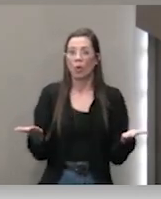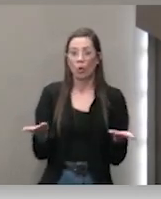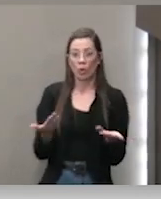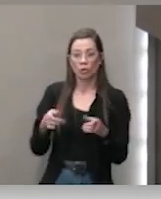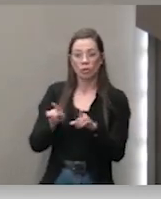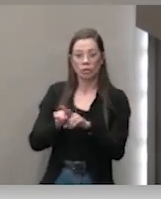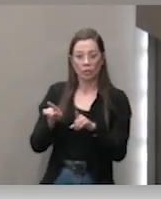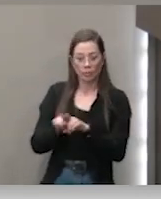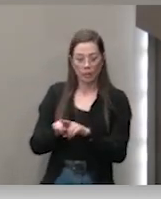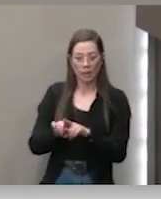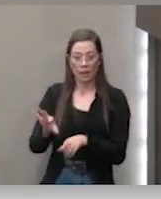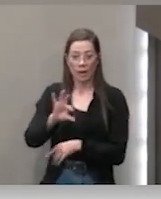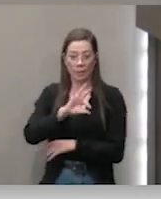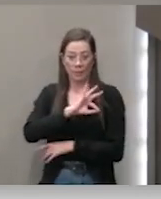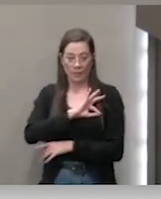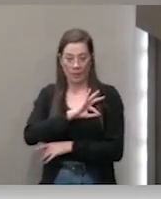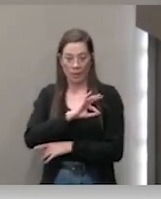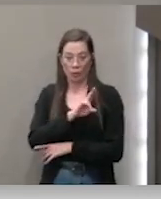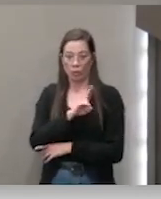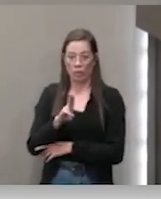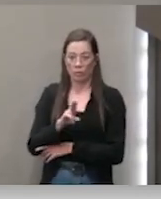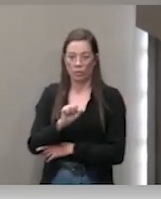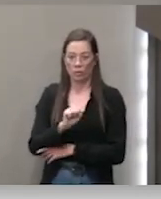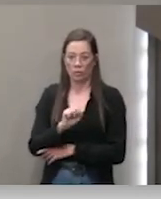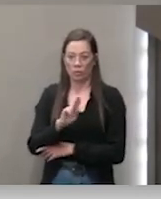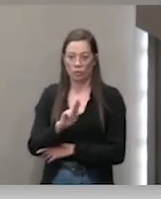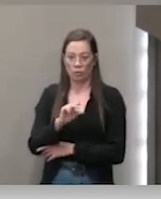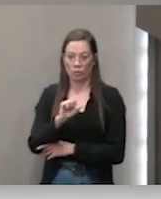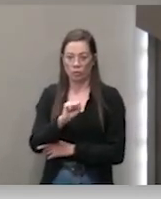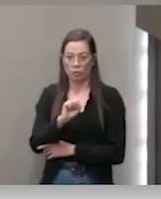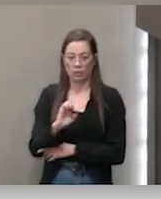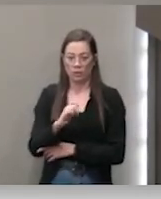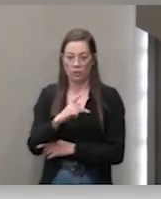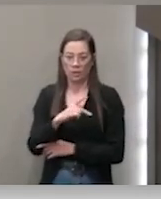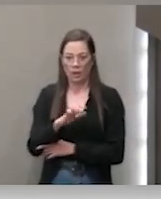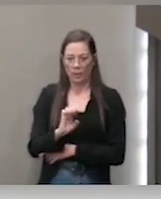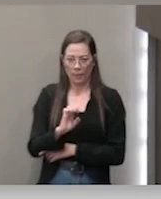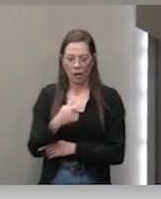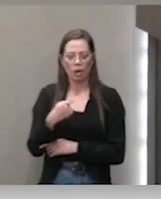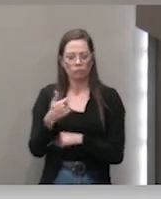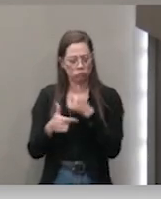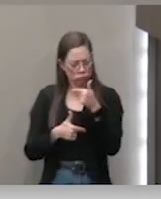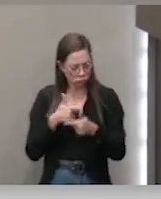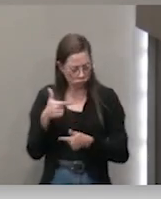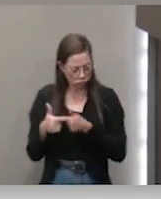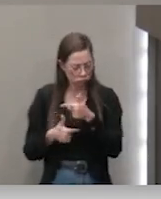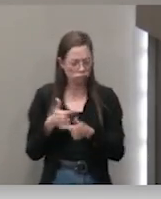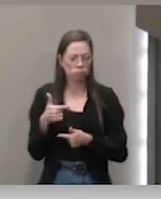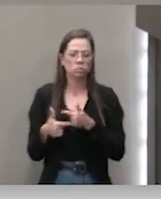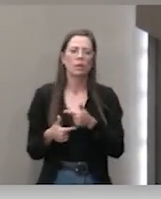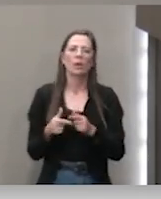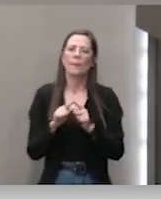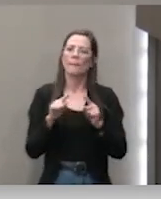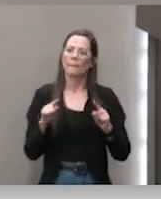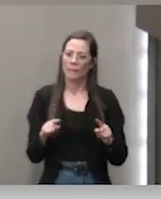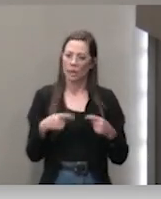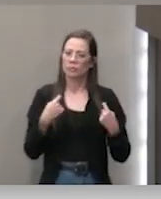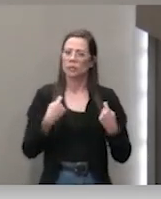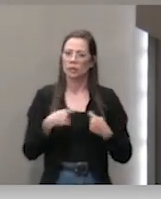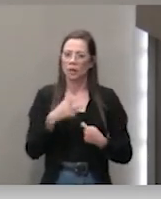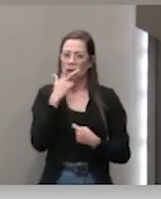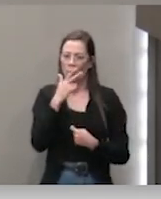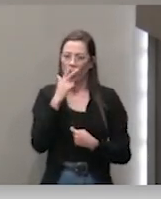SUSEP, a 4ª região especial aqui em Passo Fundo, precisa de servidores. Trabalham diuturnamente, mas fazendo o serviço de